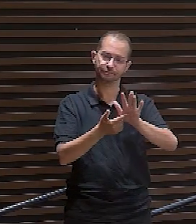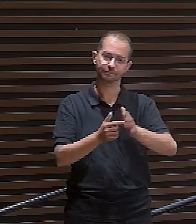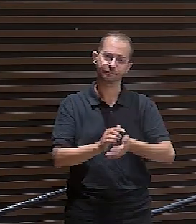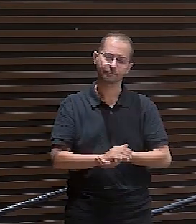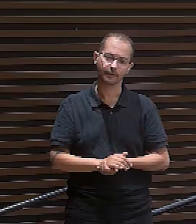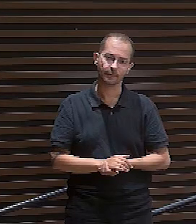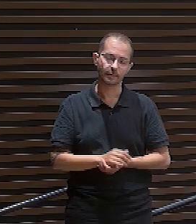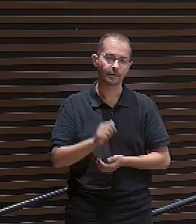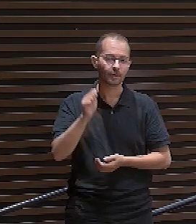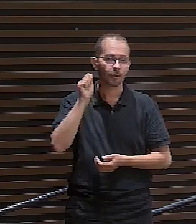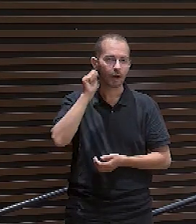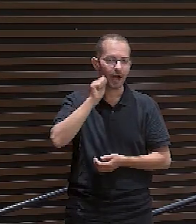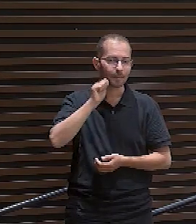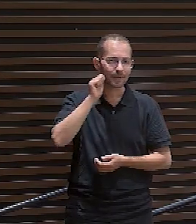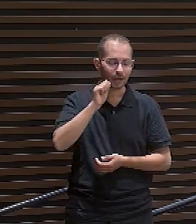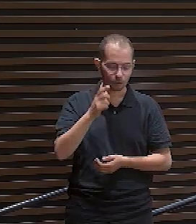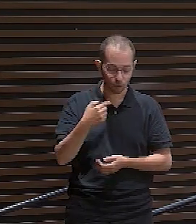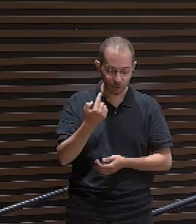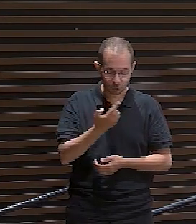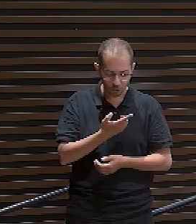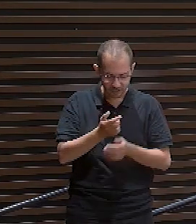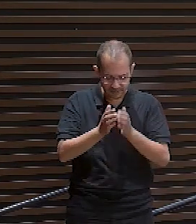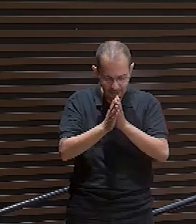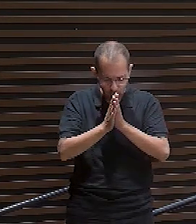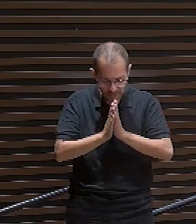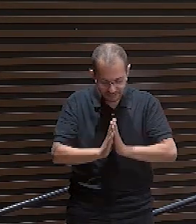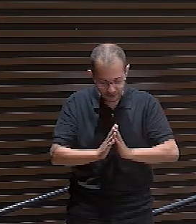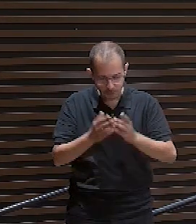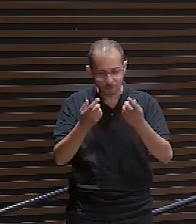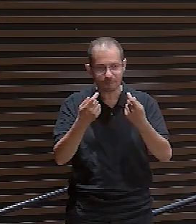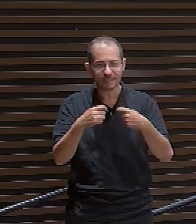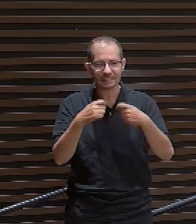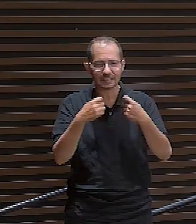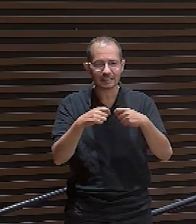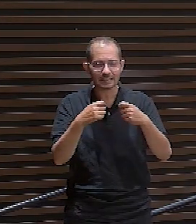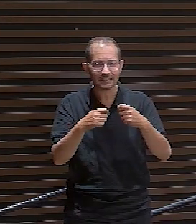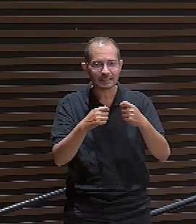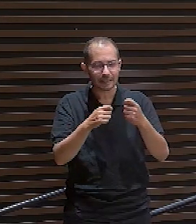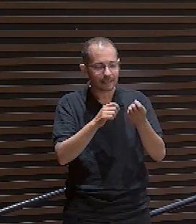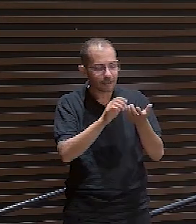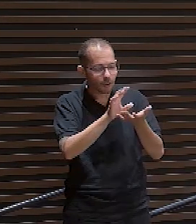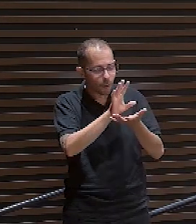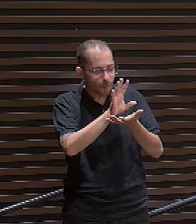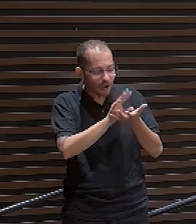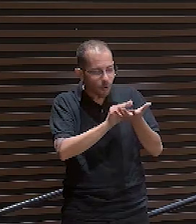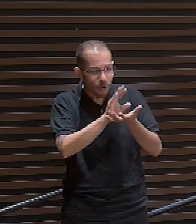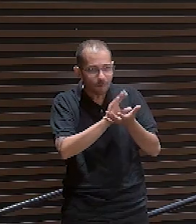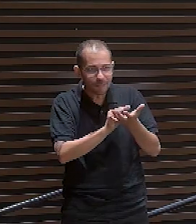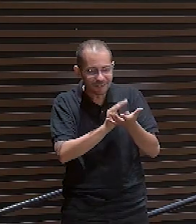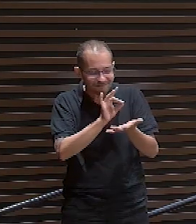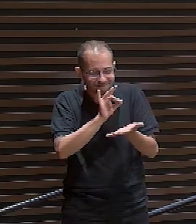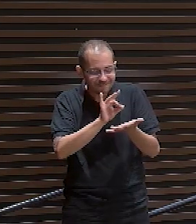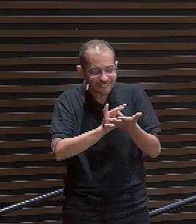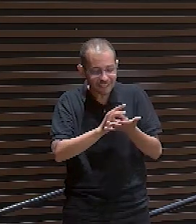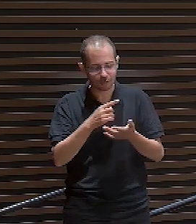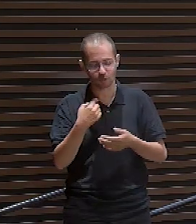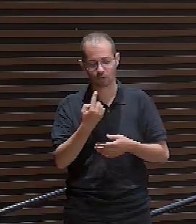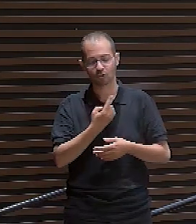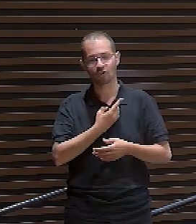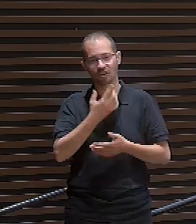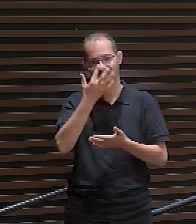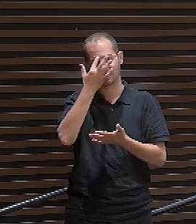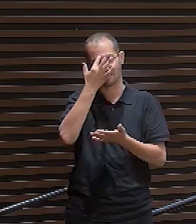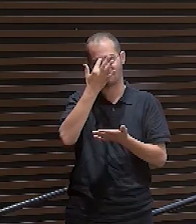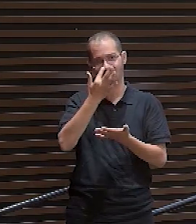Como Abel, nossa adoração deve ser um reflexo sincero de nossa fé. A fé